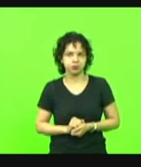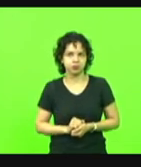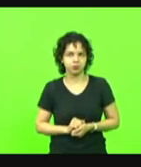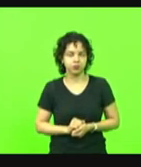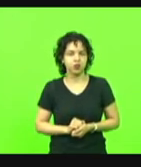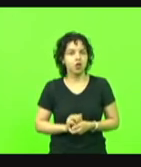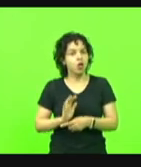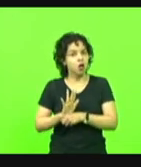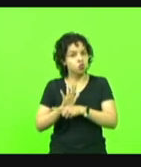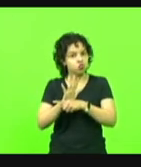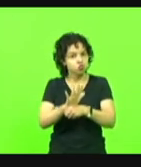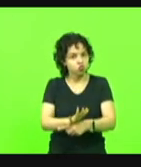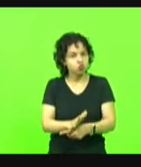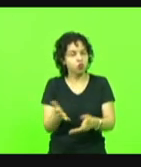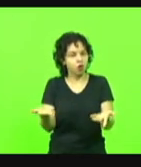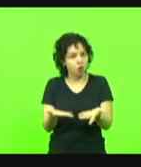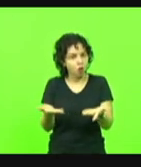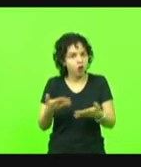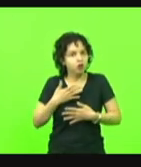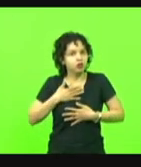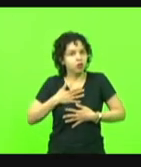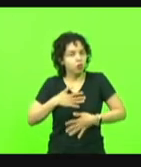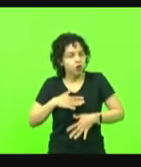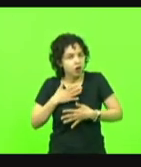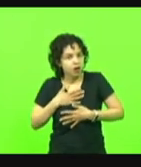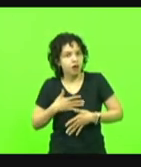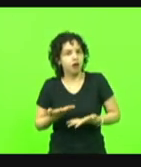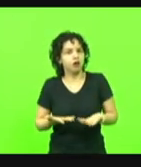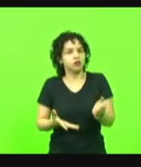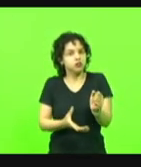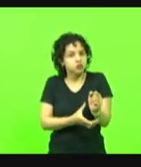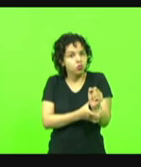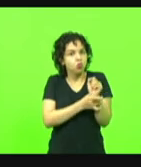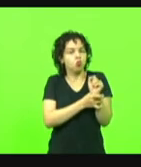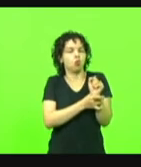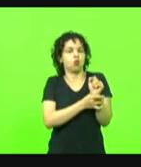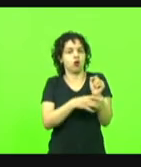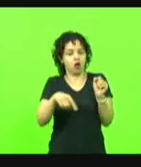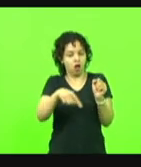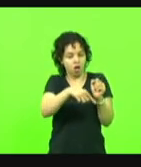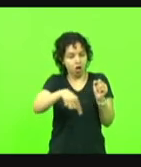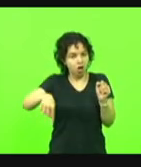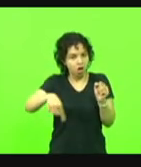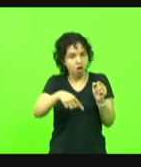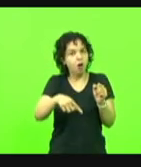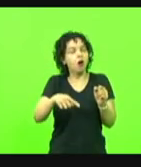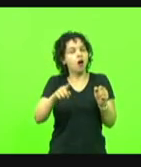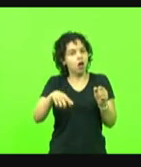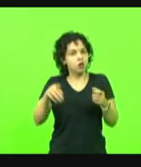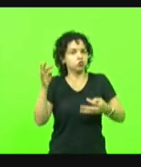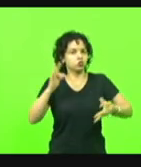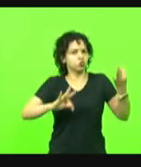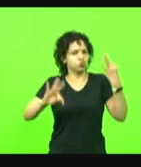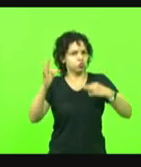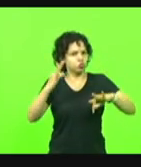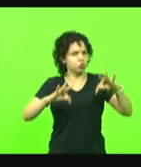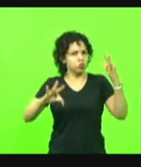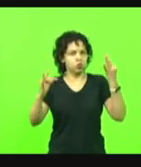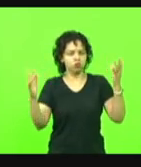tranquilidade muito grande e condições seguras a um dos maiores polos turísticos, não de Santa Catarina, mas do